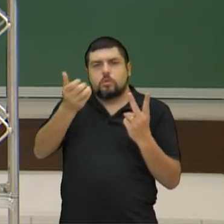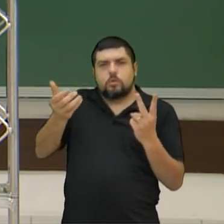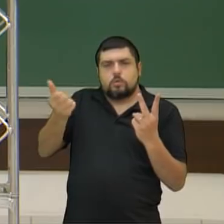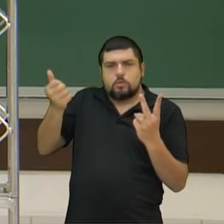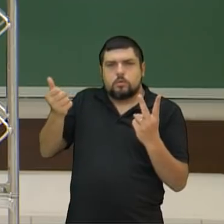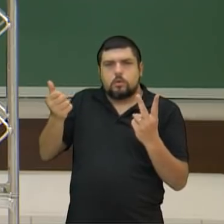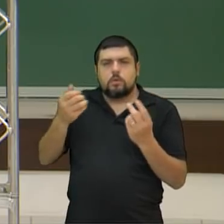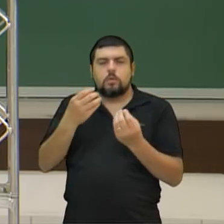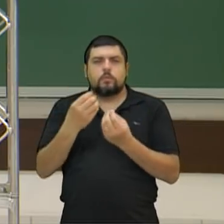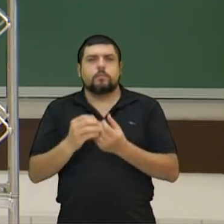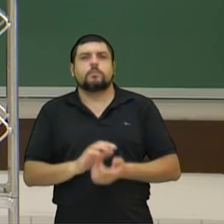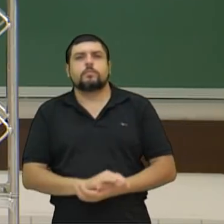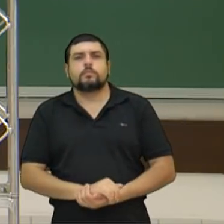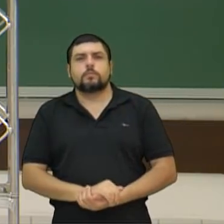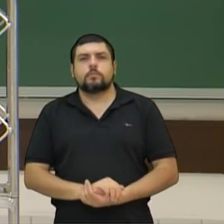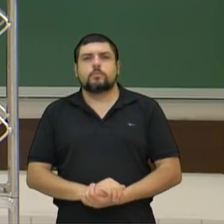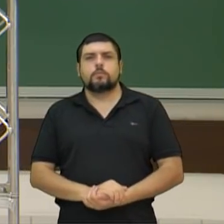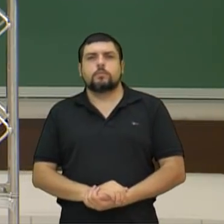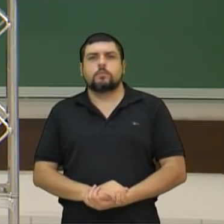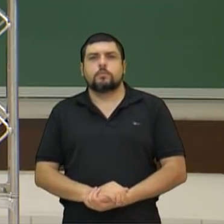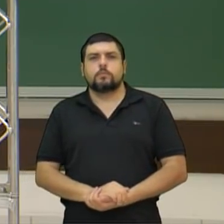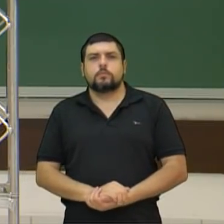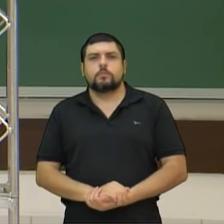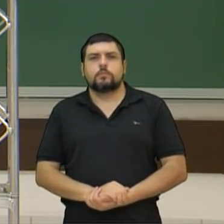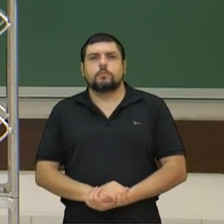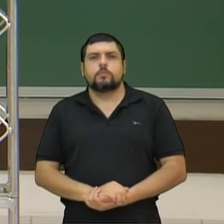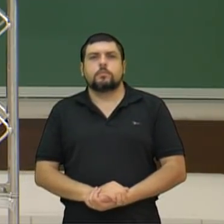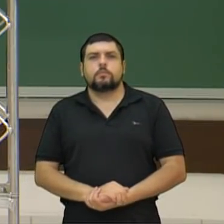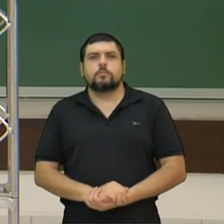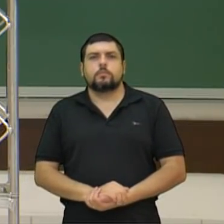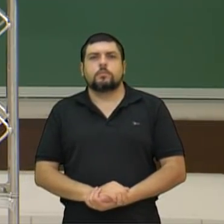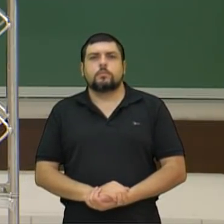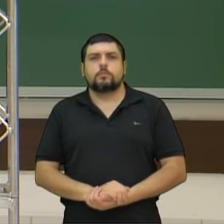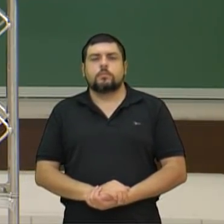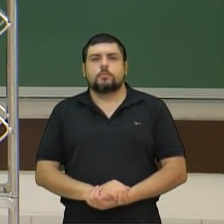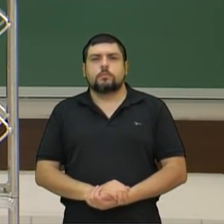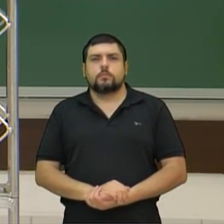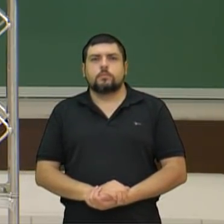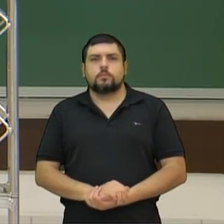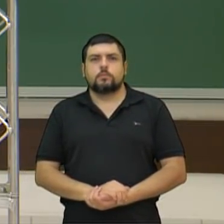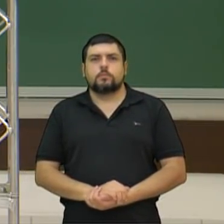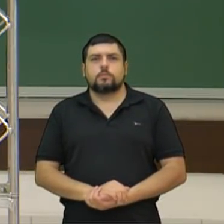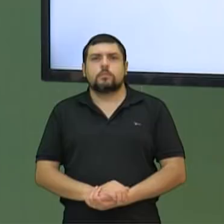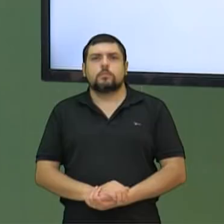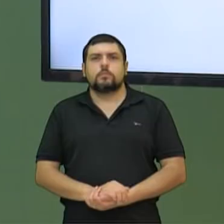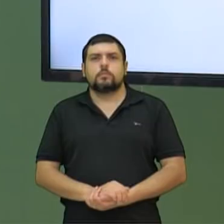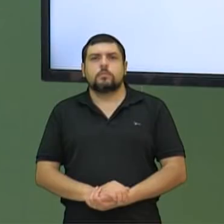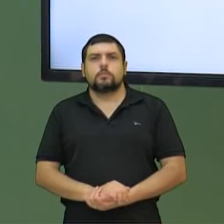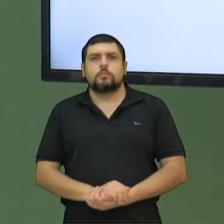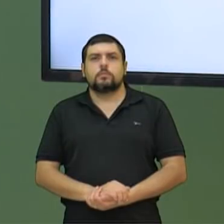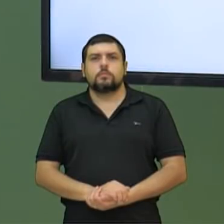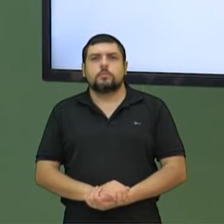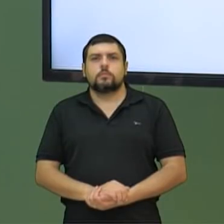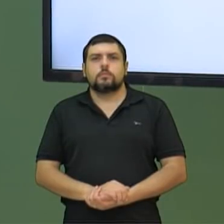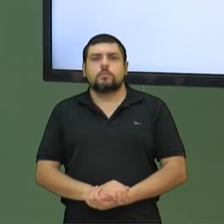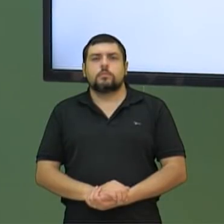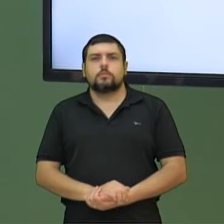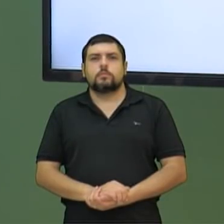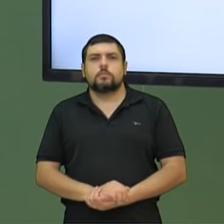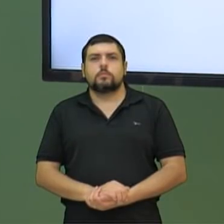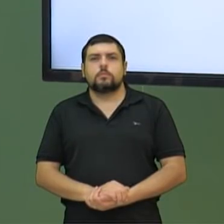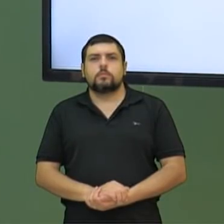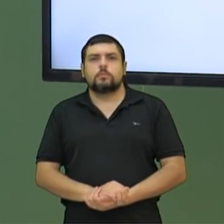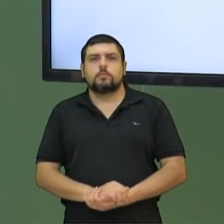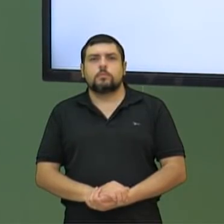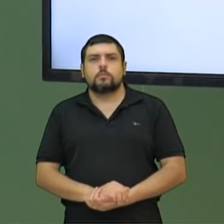Esse é igual a esse. 2 é igual a y sobre 2. Para isolar o